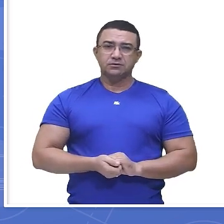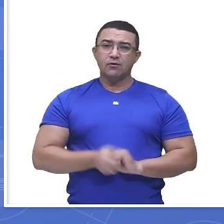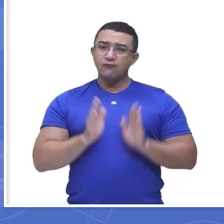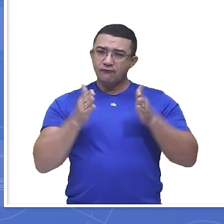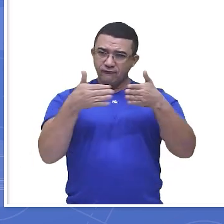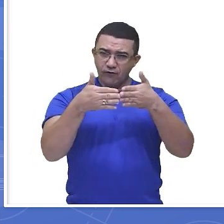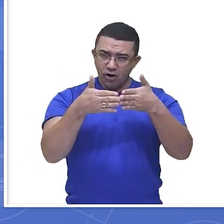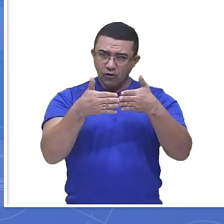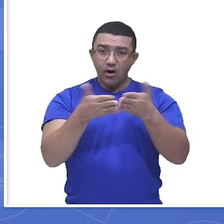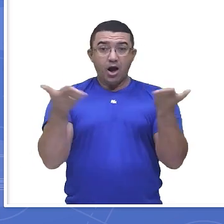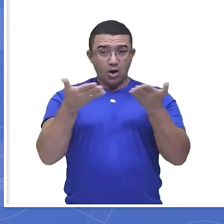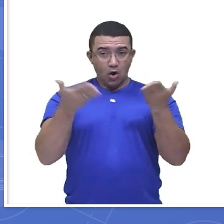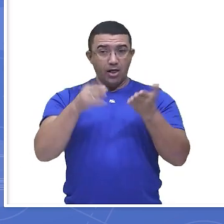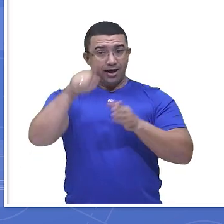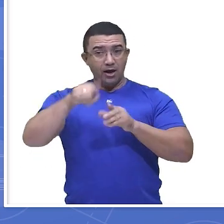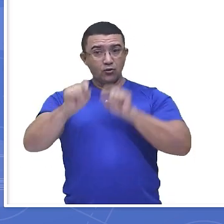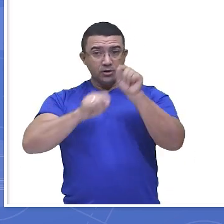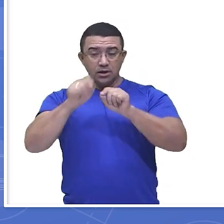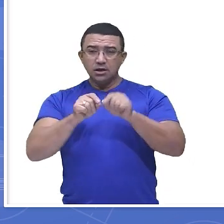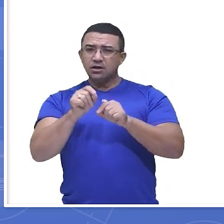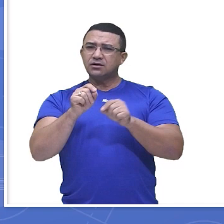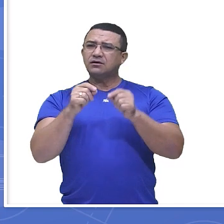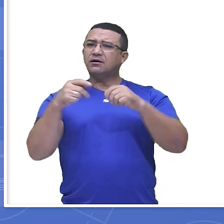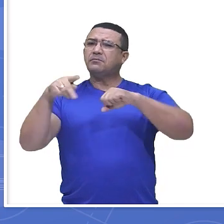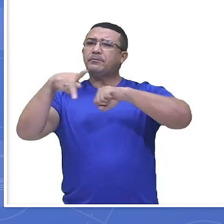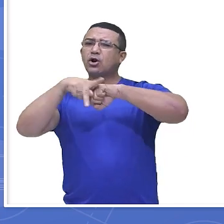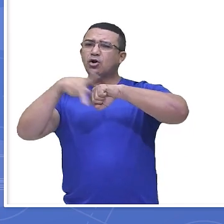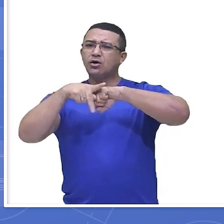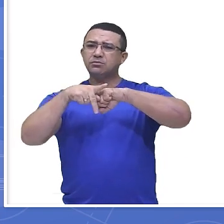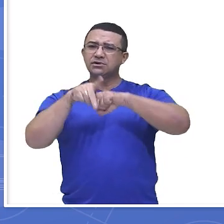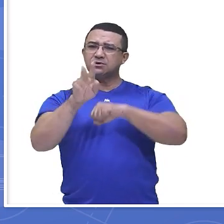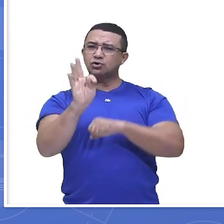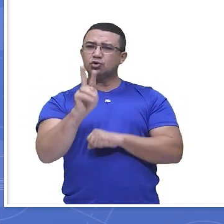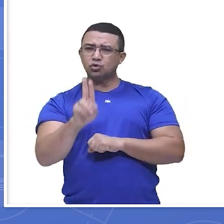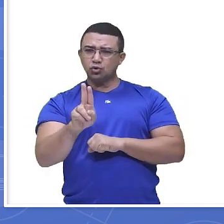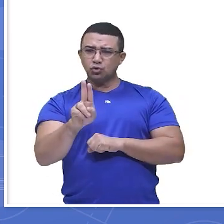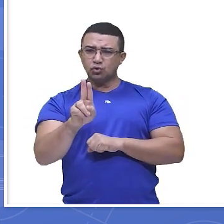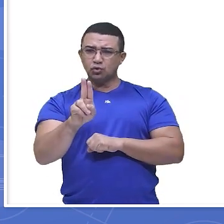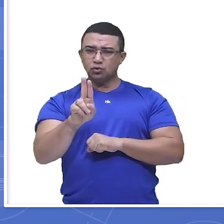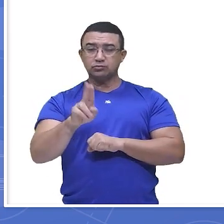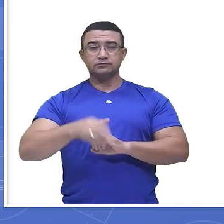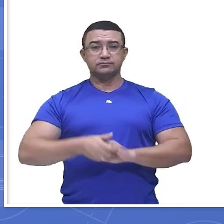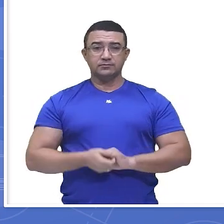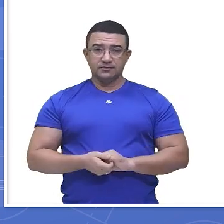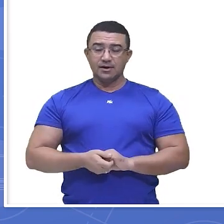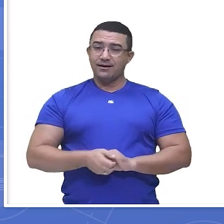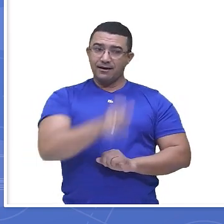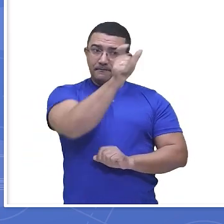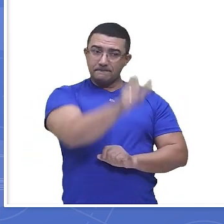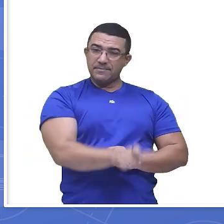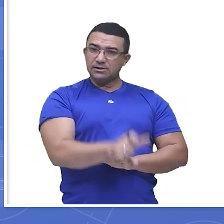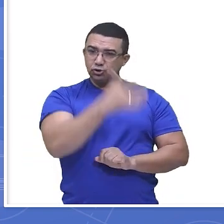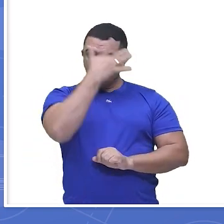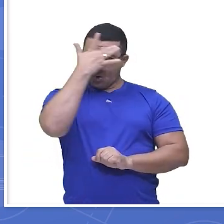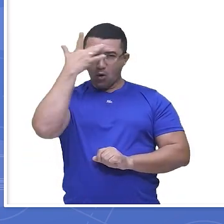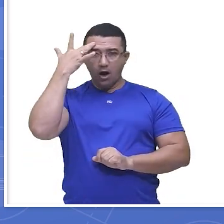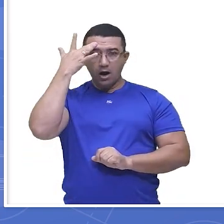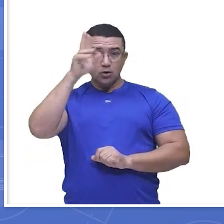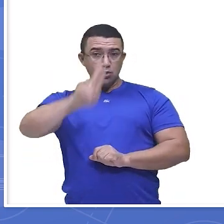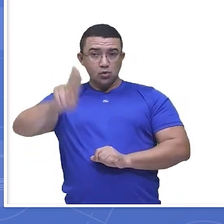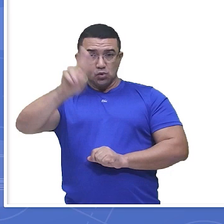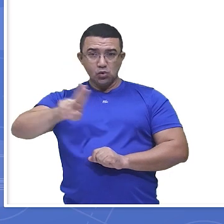Veja, tu. Aqui é o pronome pessoal que foi utilizado aqui